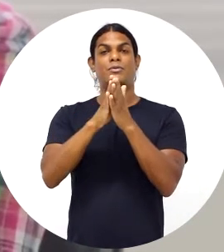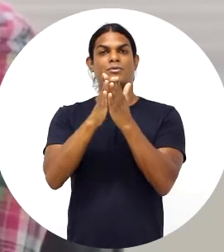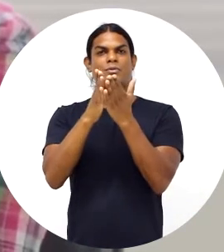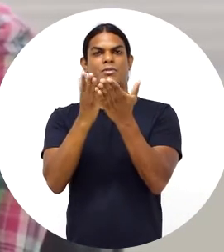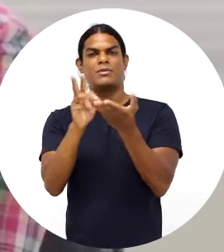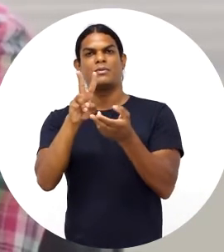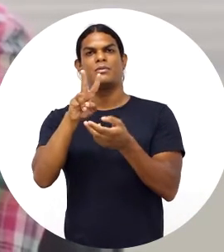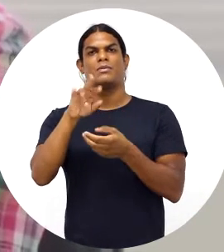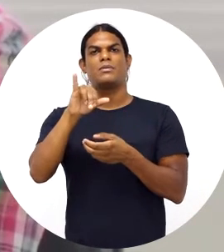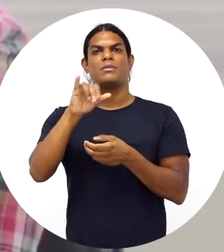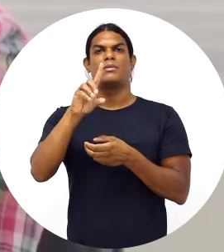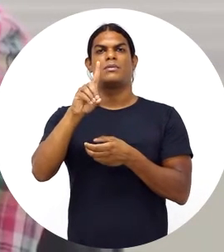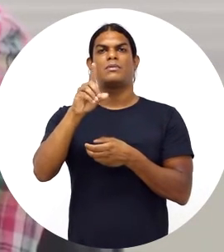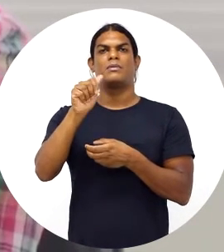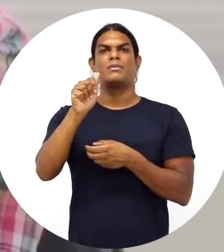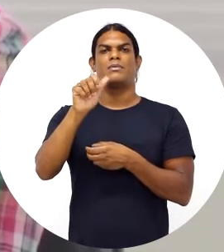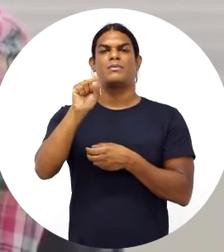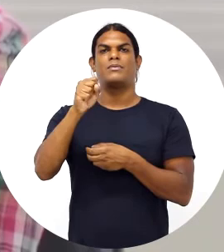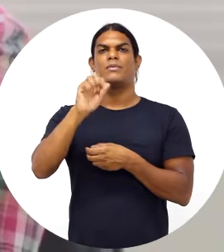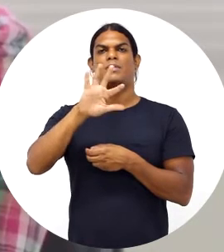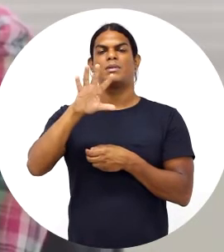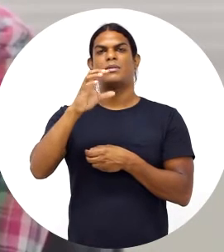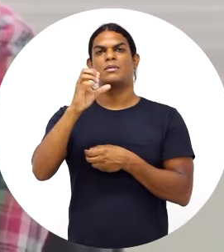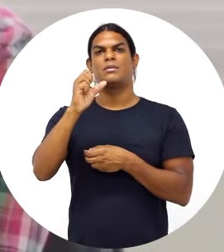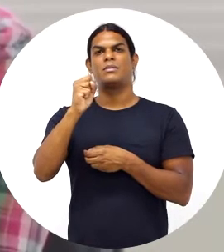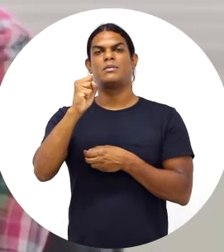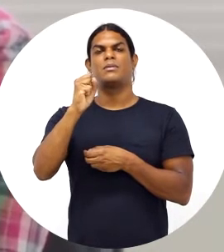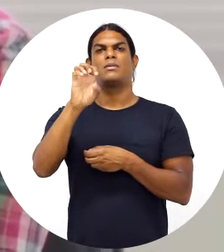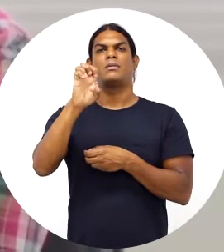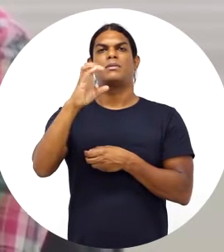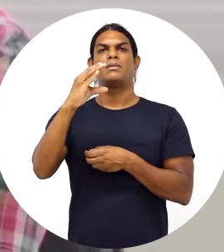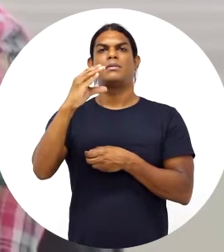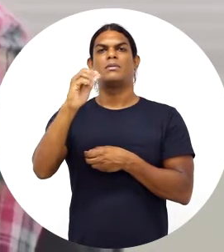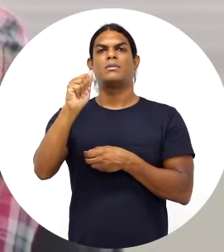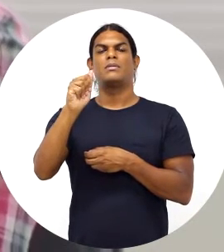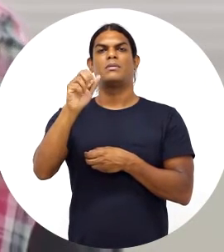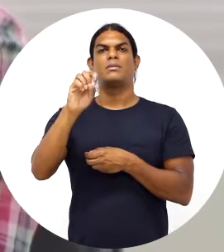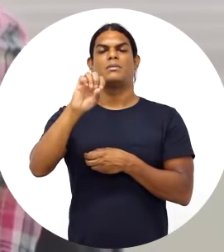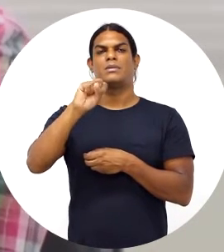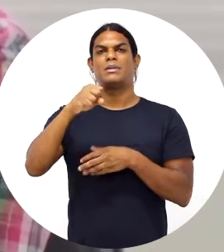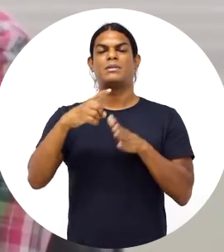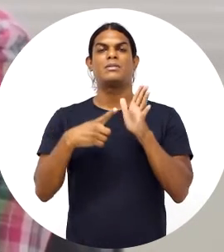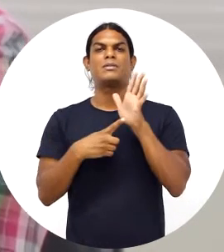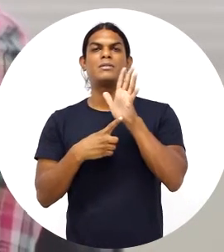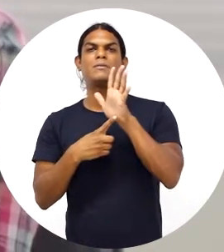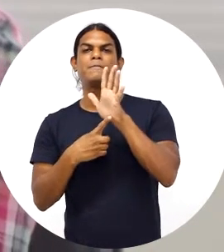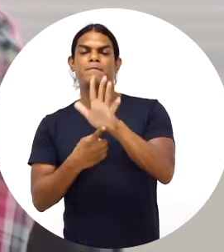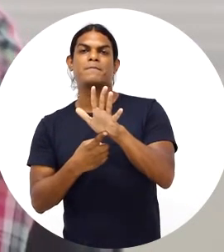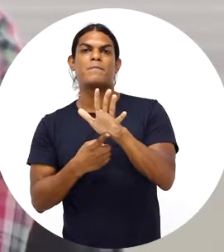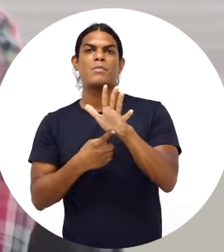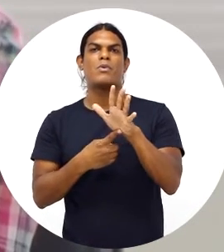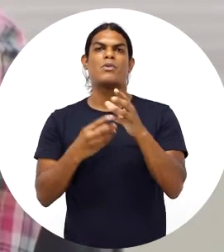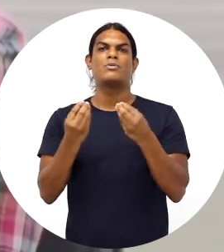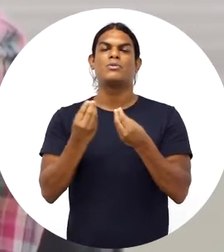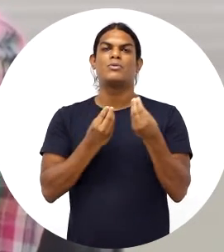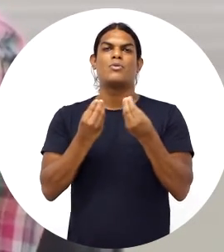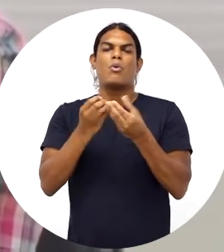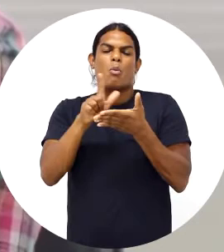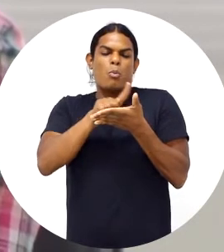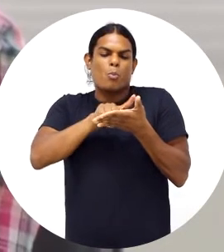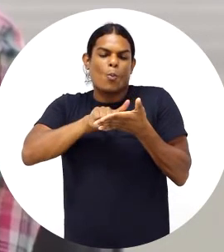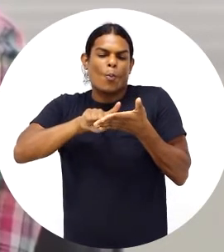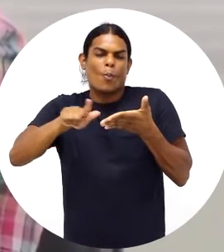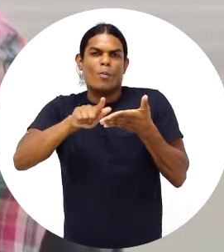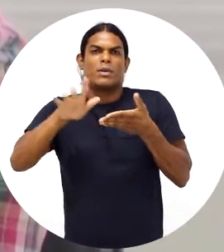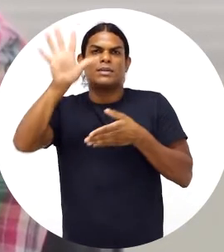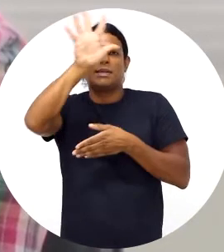forma, sensibilizou a sociedade da época ao problema social do Nordeste. A literatura também serve para se